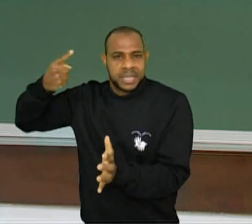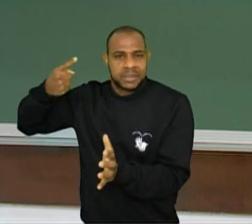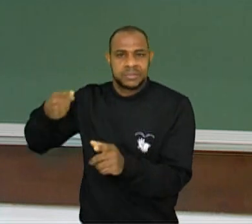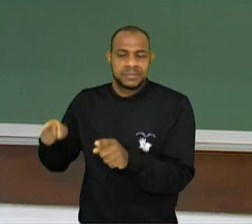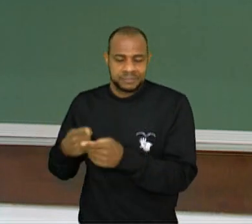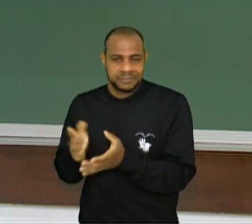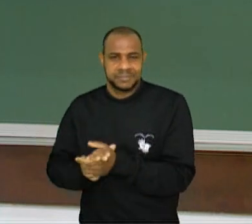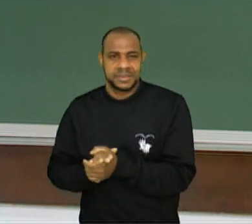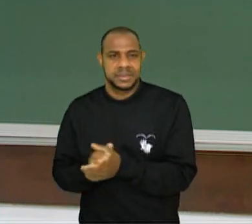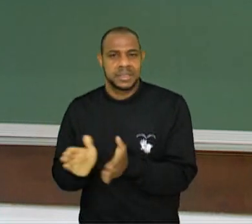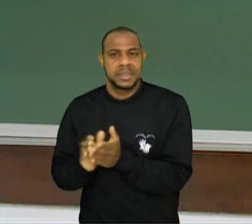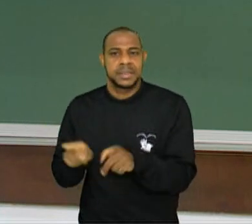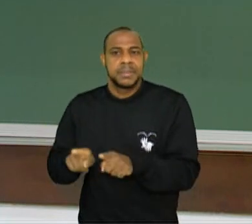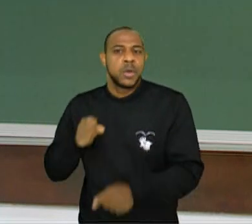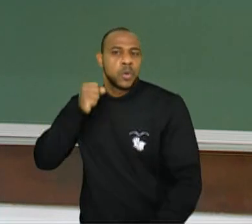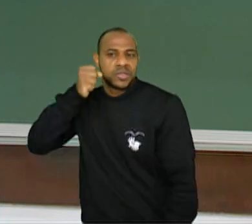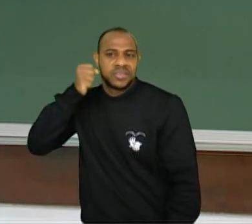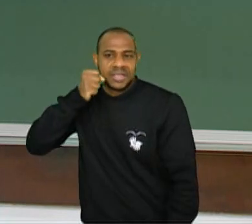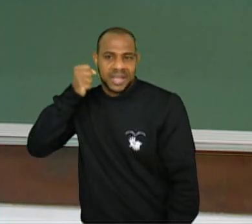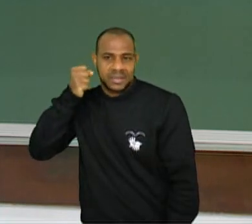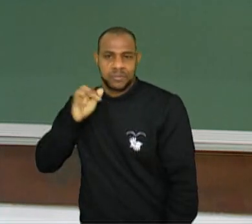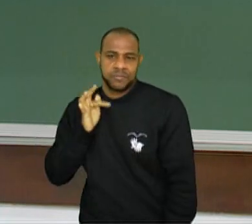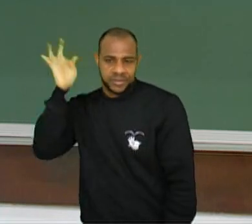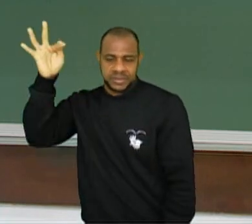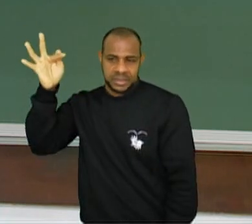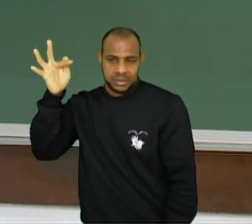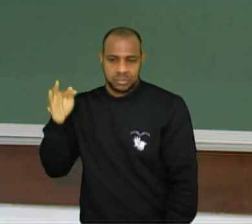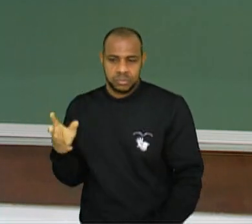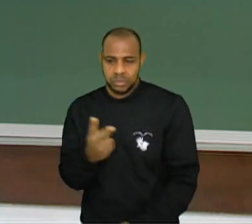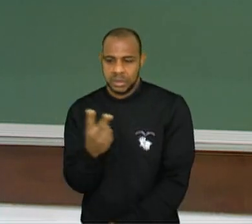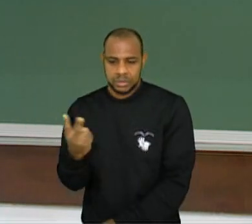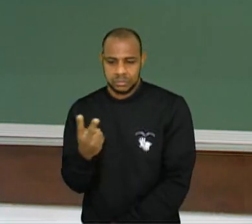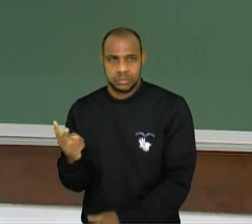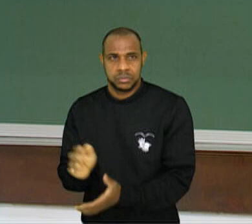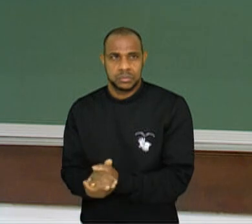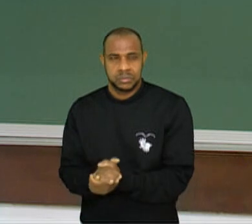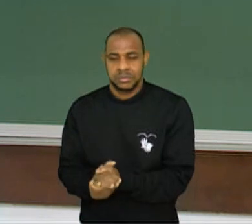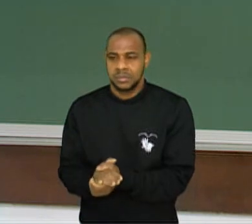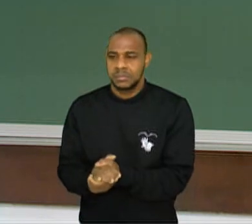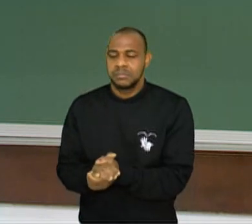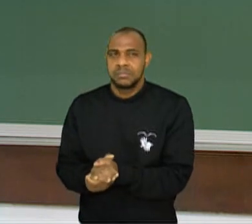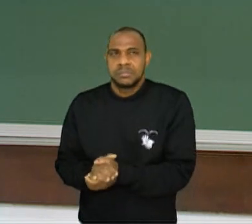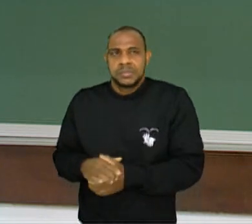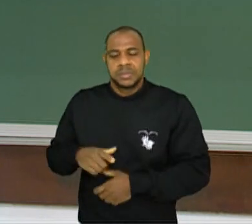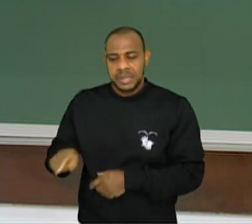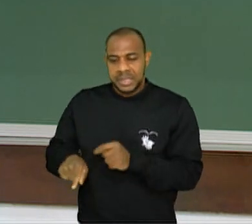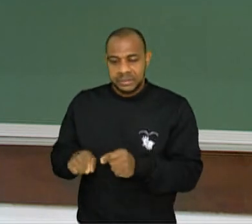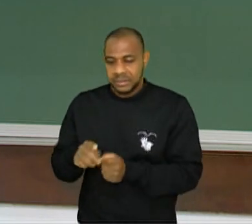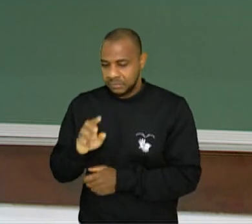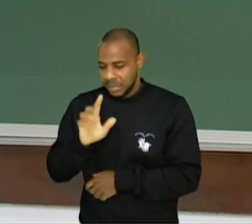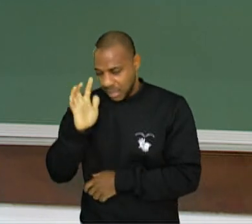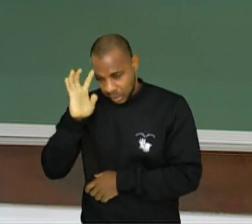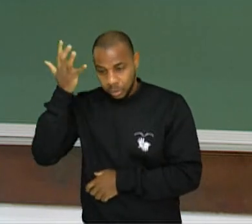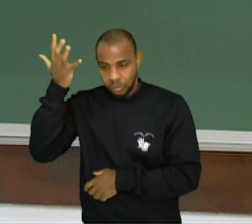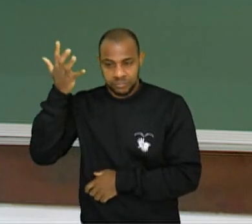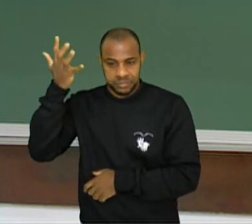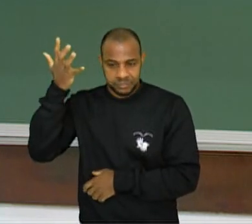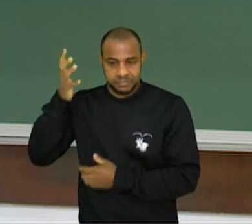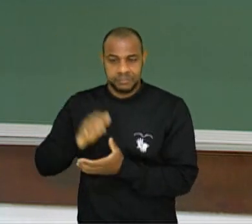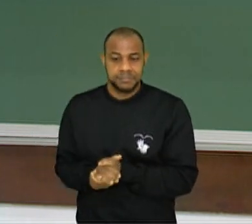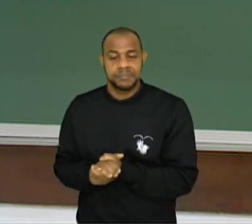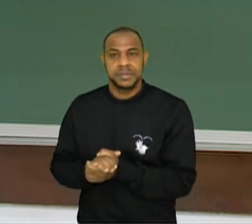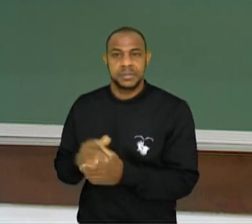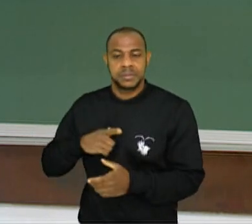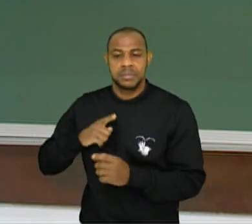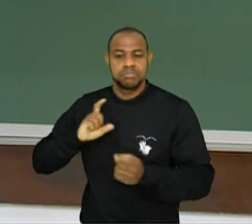Federal. Essas duas casas, né, quando se unem, a gente chama de Congresso e eles tomam decisões importantes. Nesse momento, foi convocado